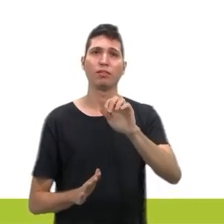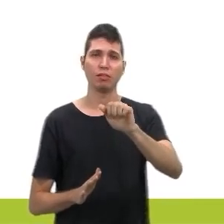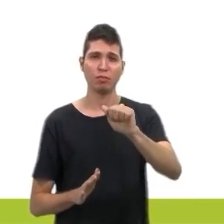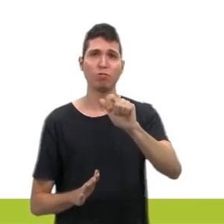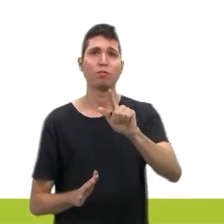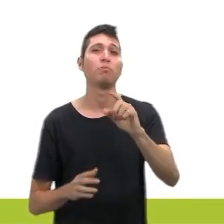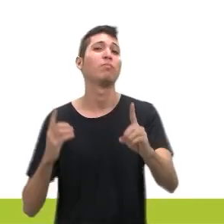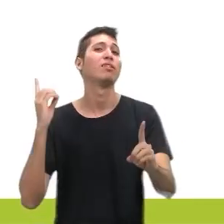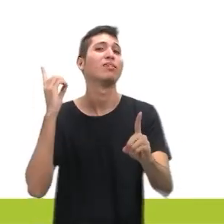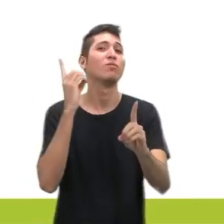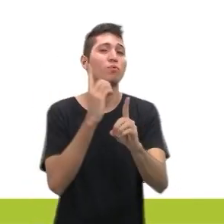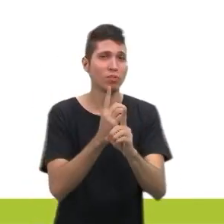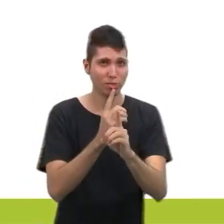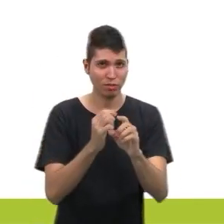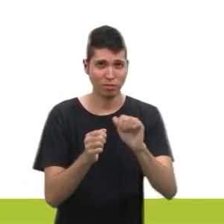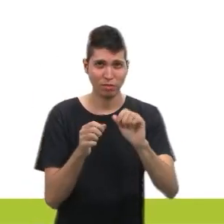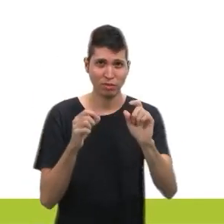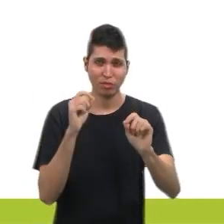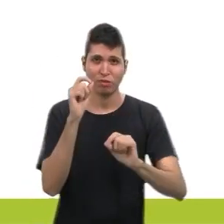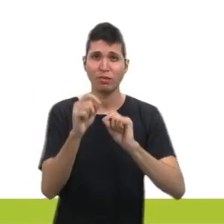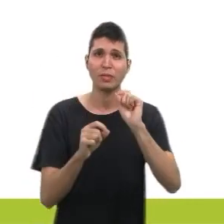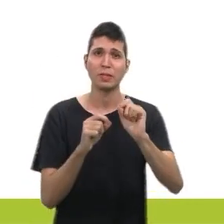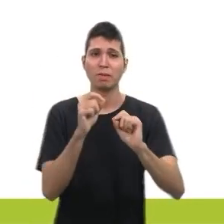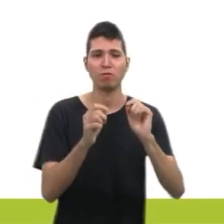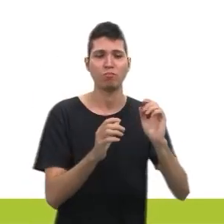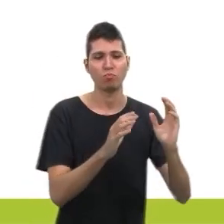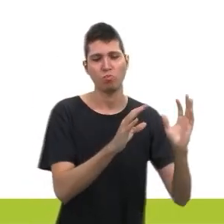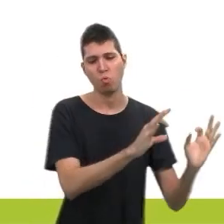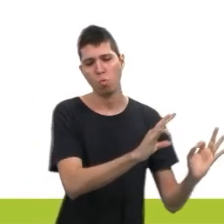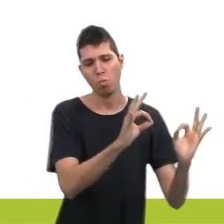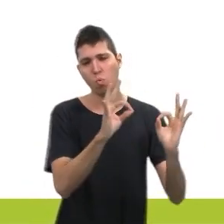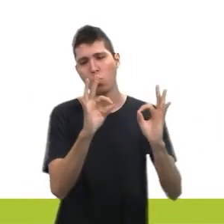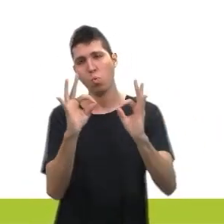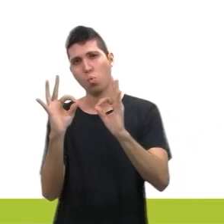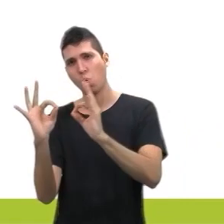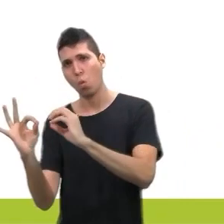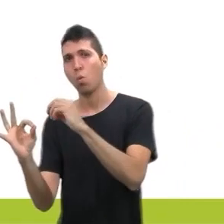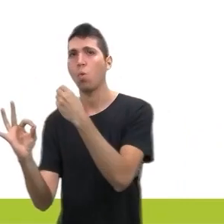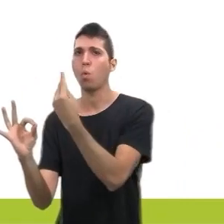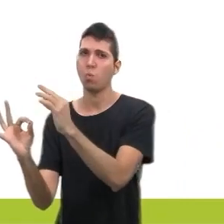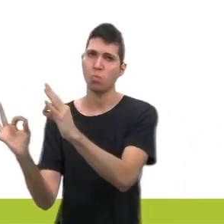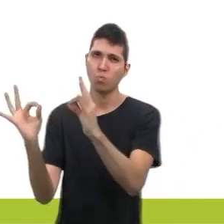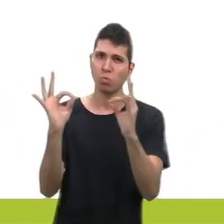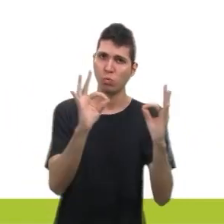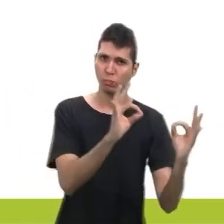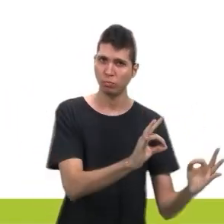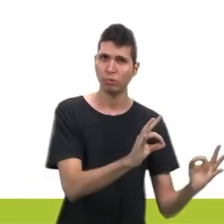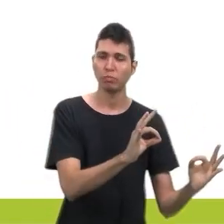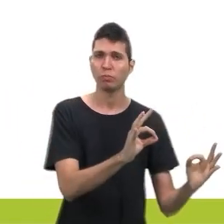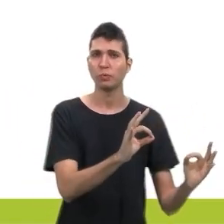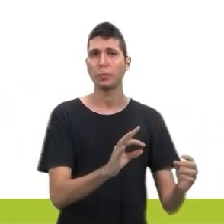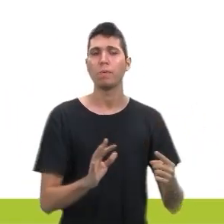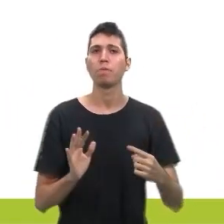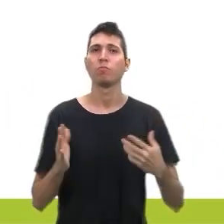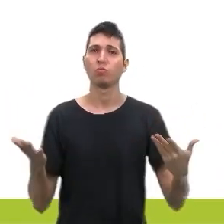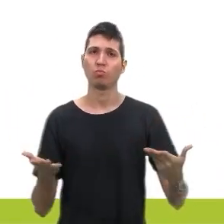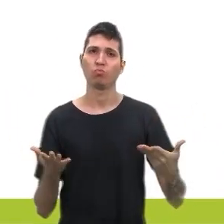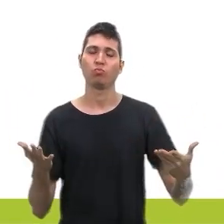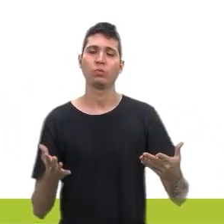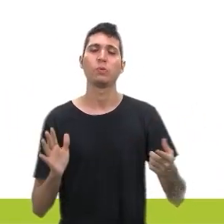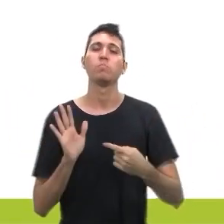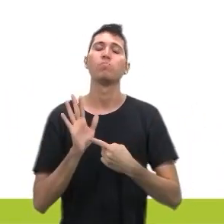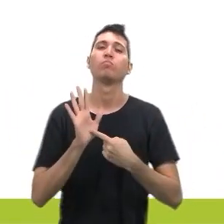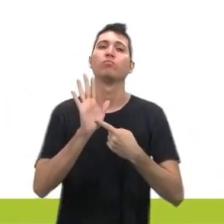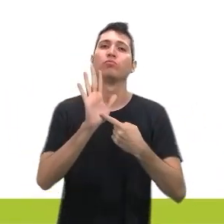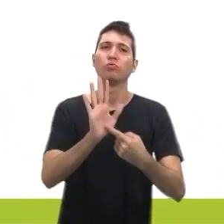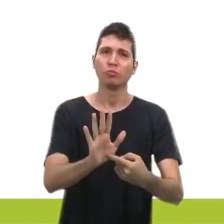da mediana, é necessário colocar os valores em ordem crescente ou decrescente. Hoje eu vou ensinar para vocês uma ideia bem legal